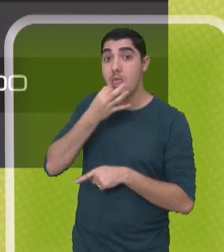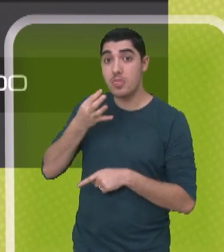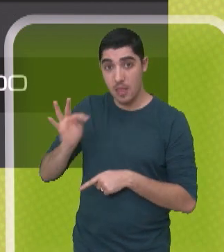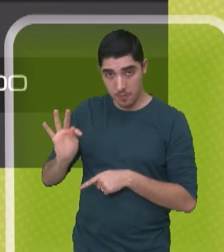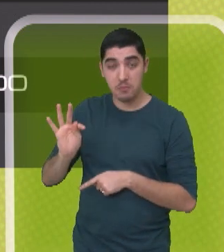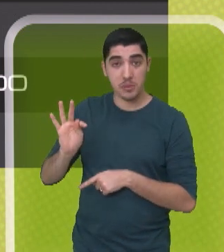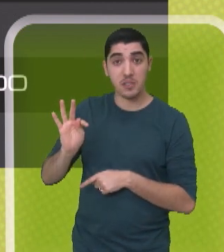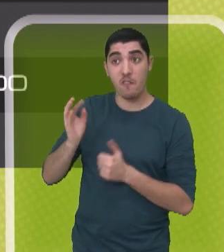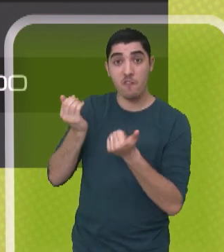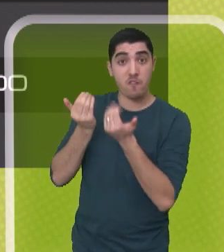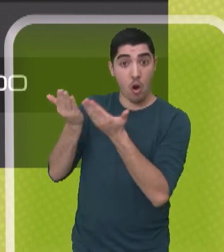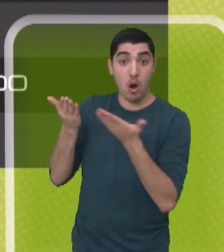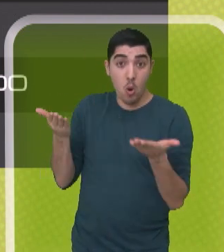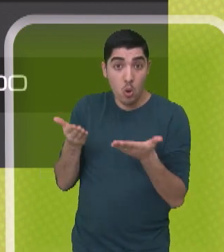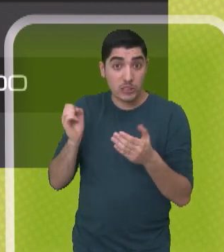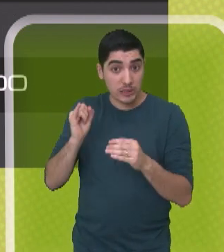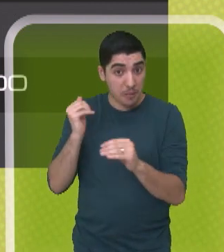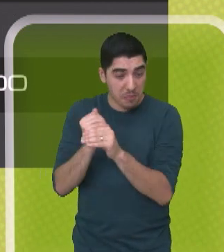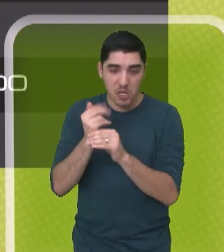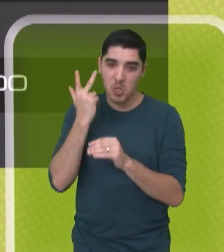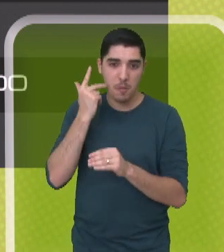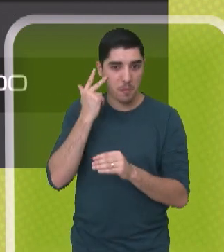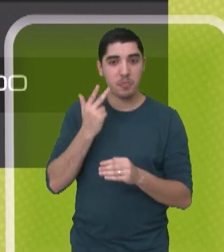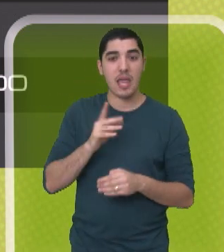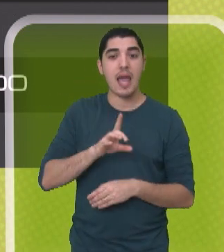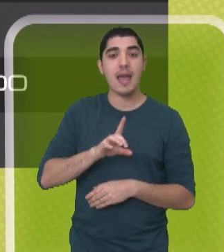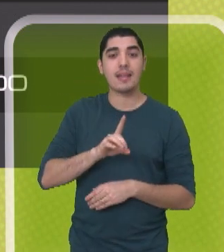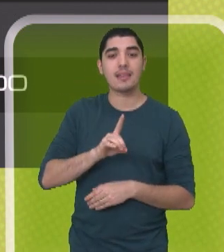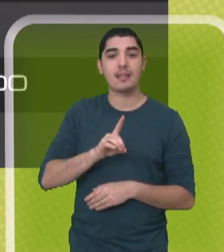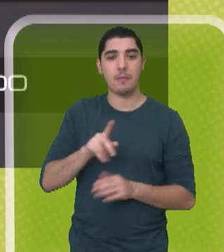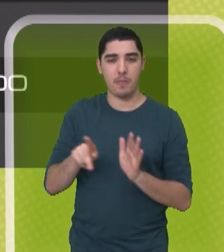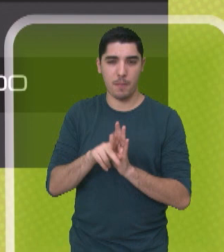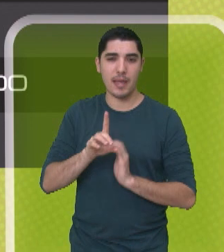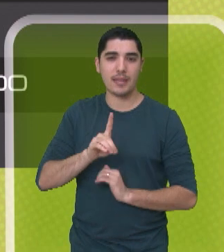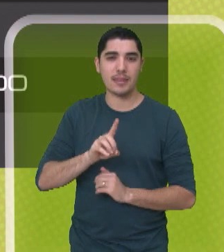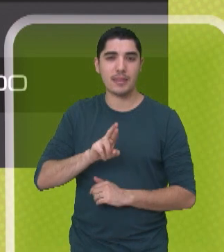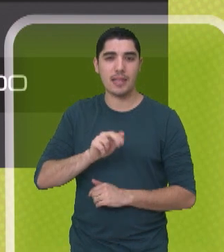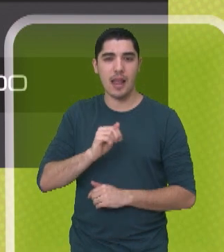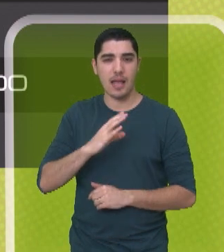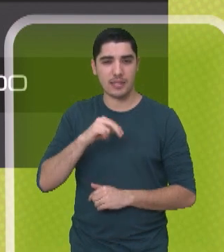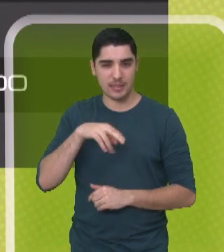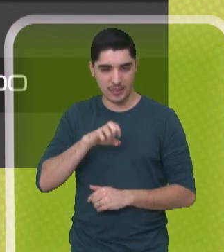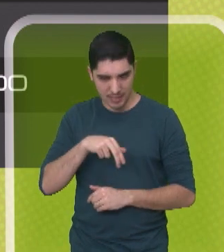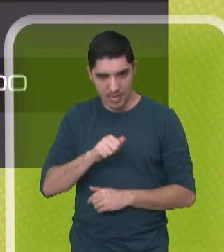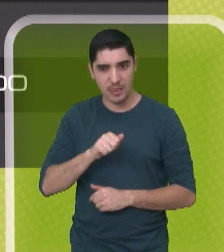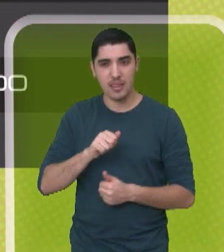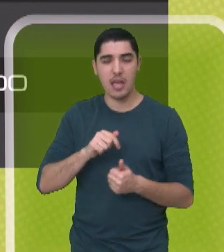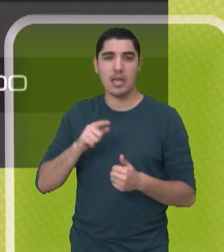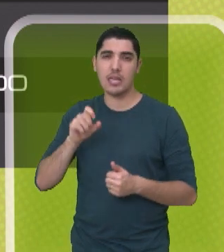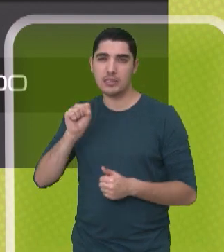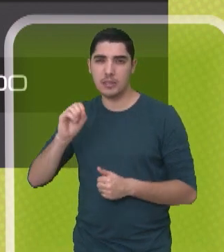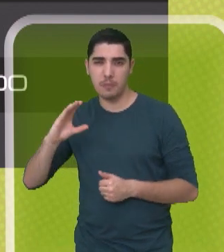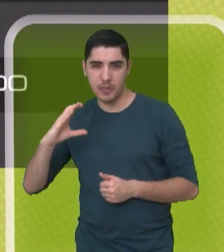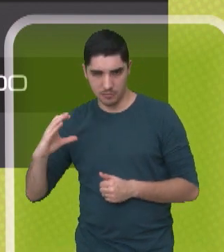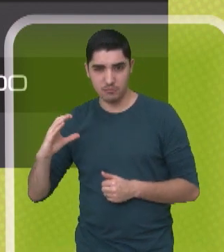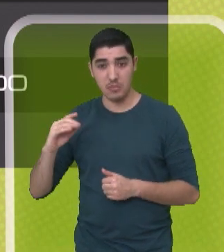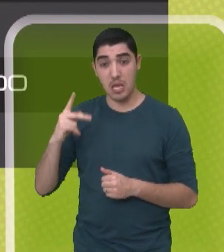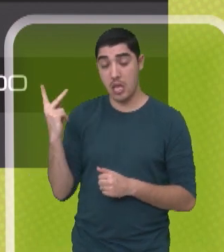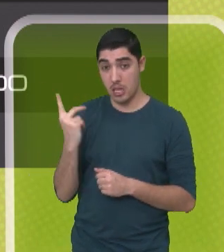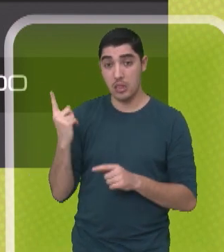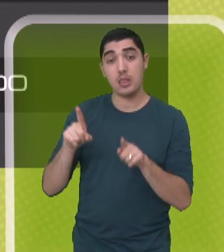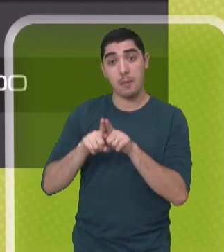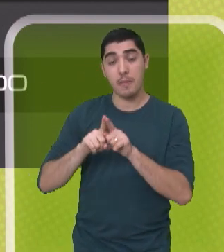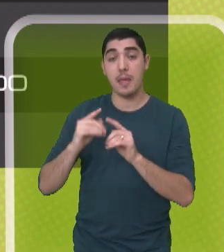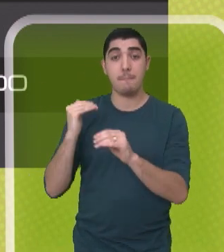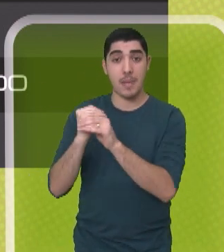por um empate hoje no tempo normal. Dracena e São Bernardo, esse jogo foi 3-3, assim como Barão de Mauá e Botucatu, esse foi 1-1. As